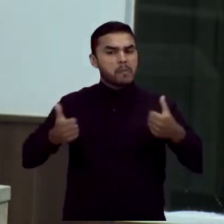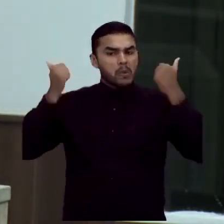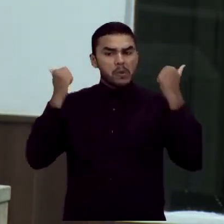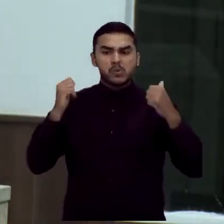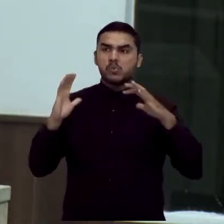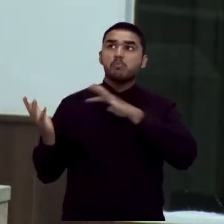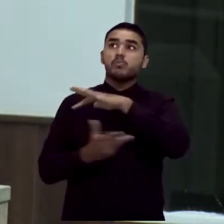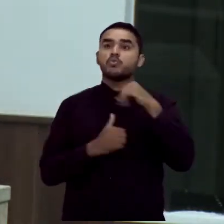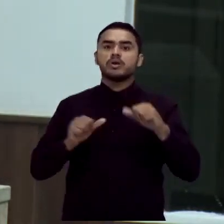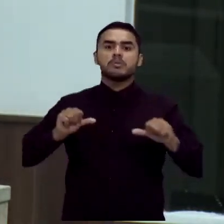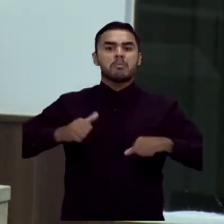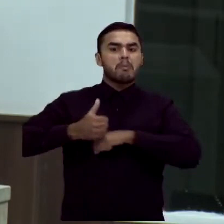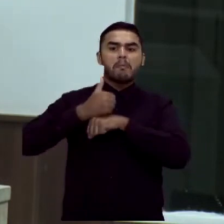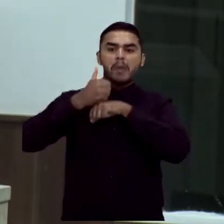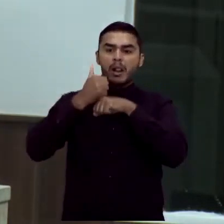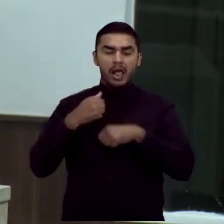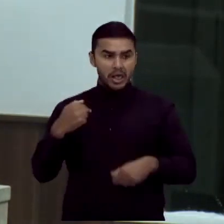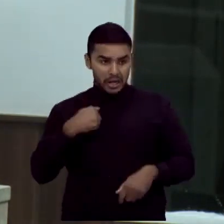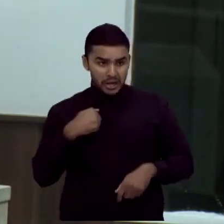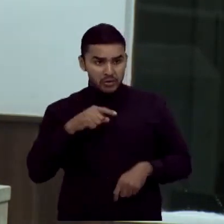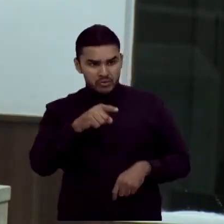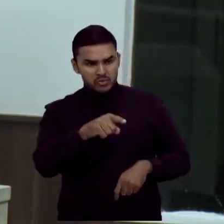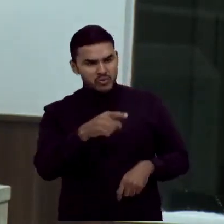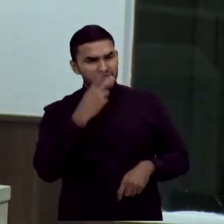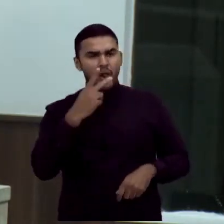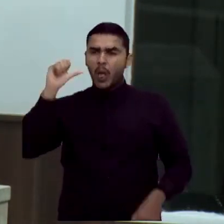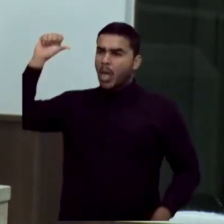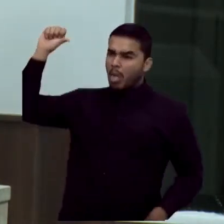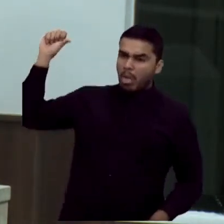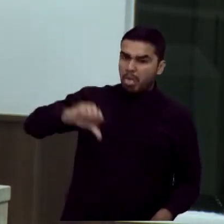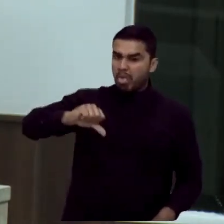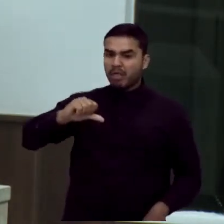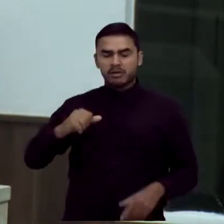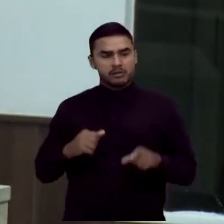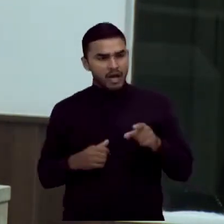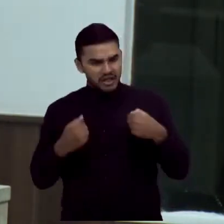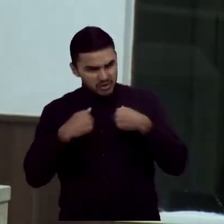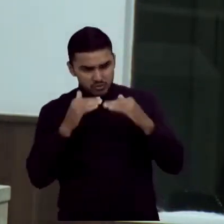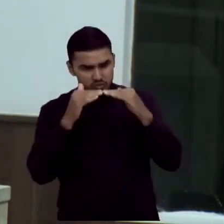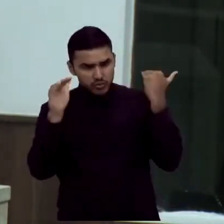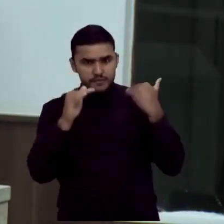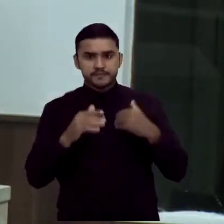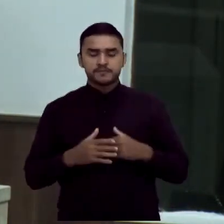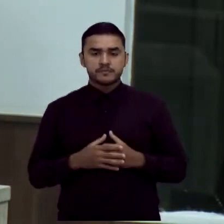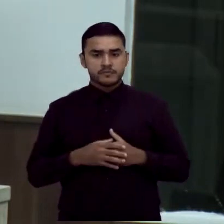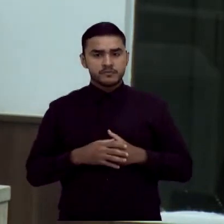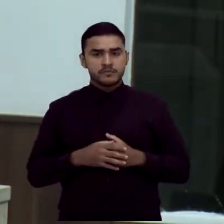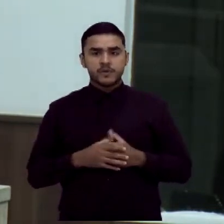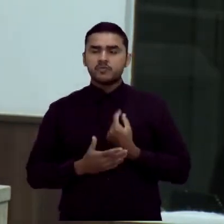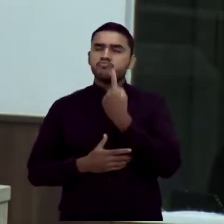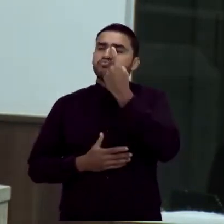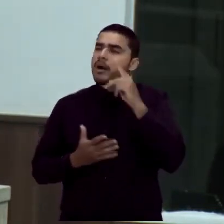Entendeu? Não dá para mim. Vossa Excelência querer usar um erro talvez da gestão em relação a Catar, que querer acabar com todo o transporte